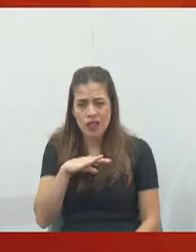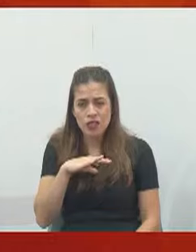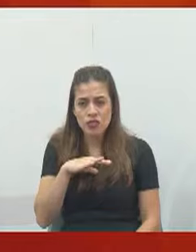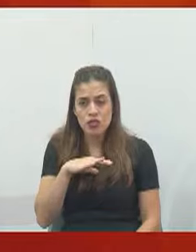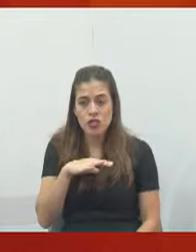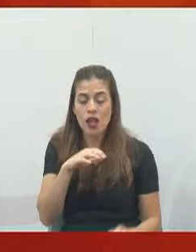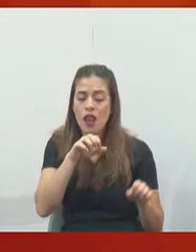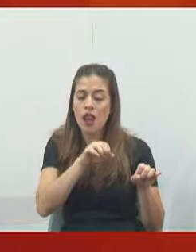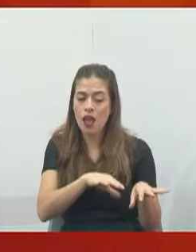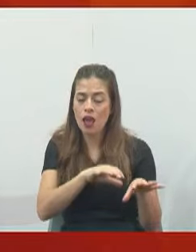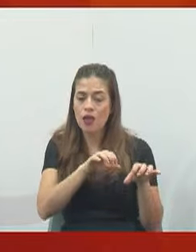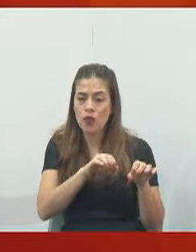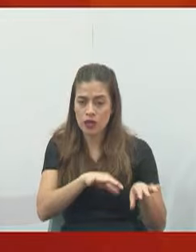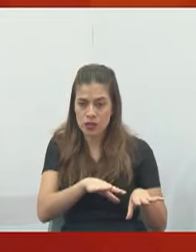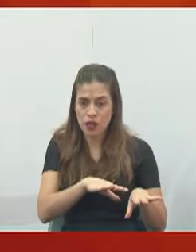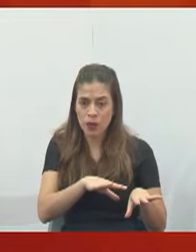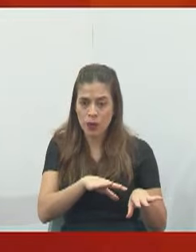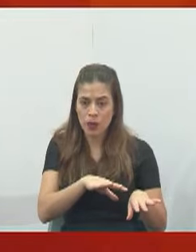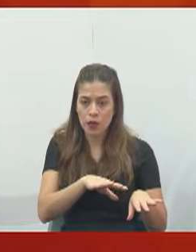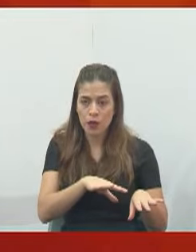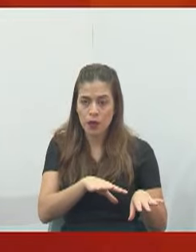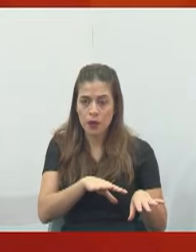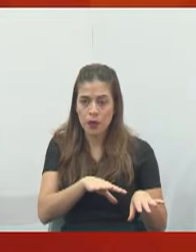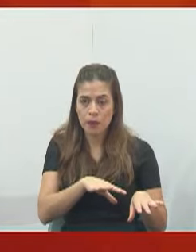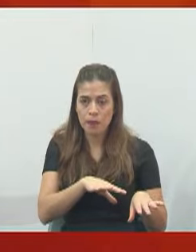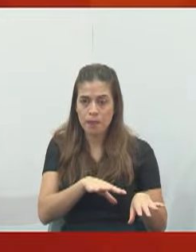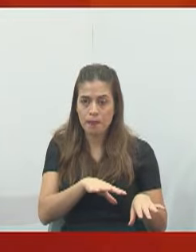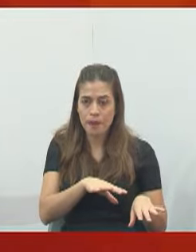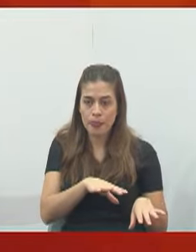área educacional e